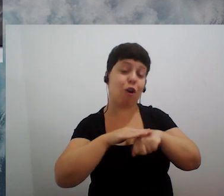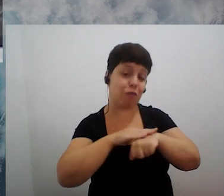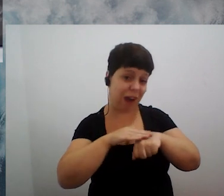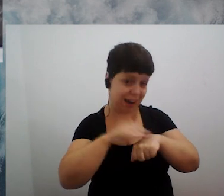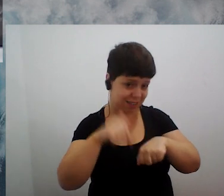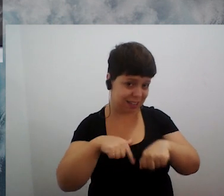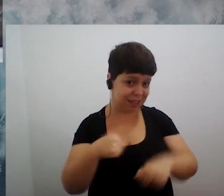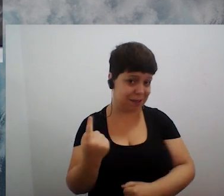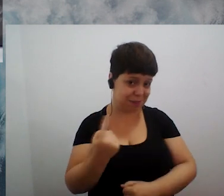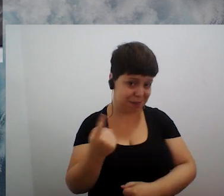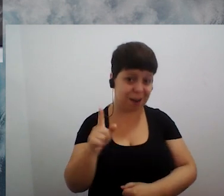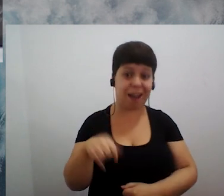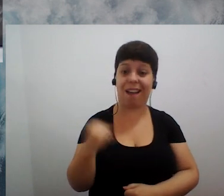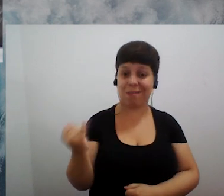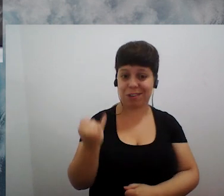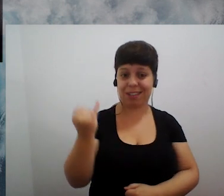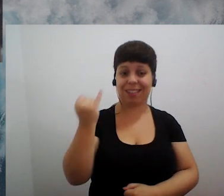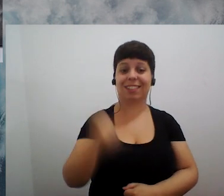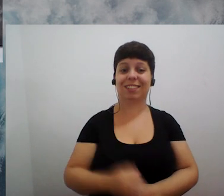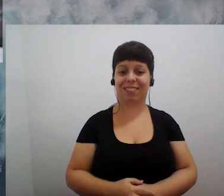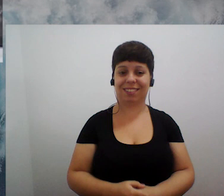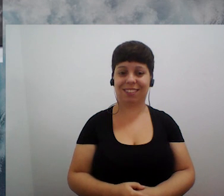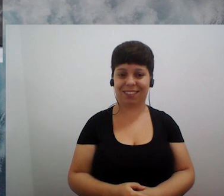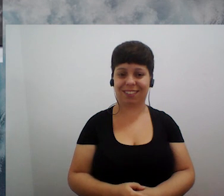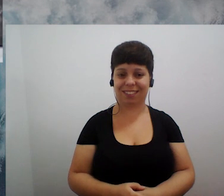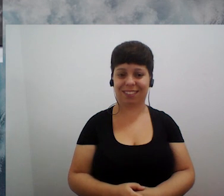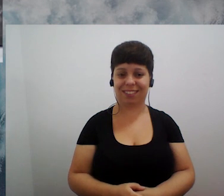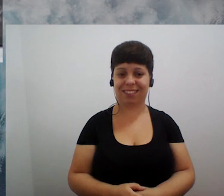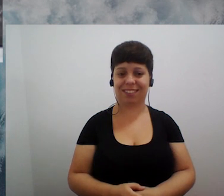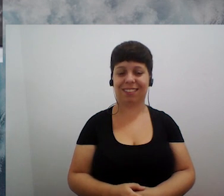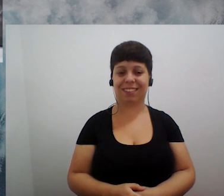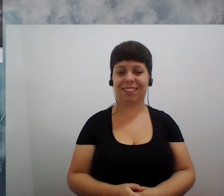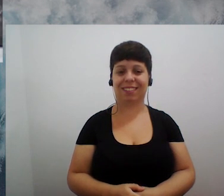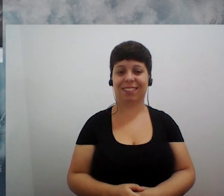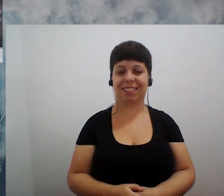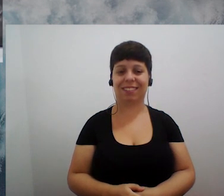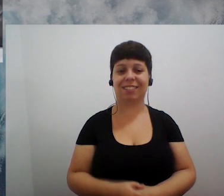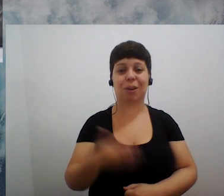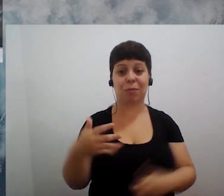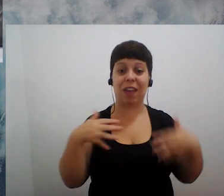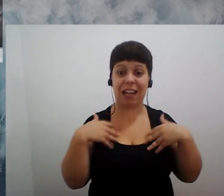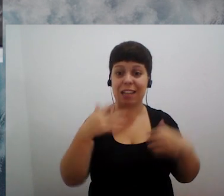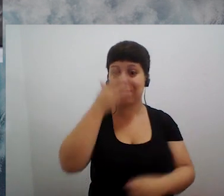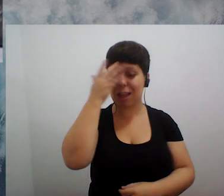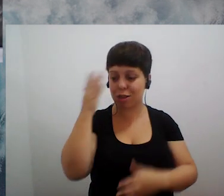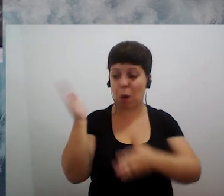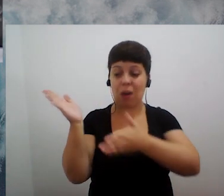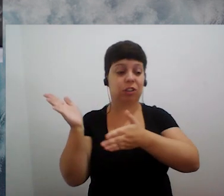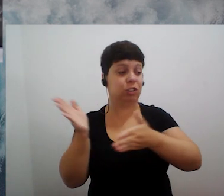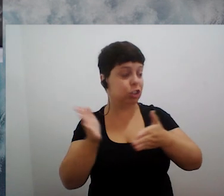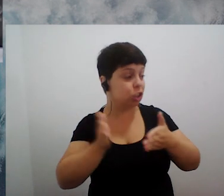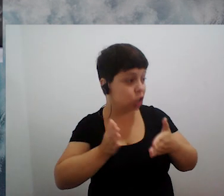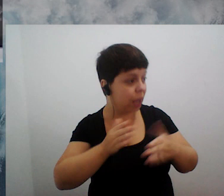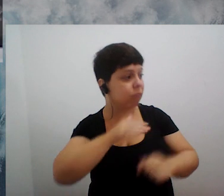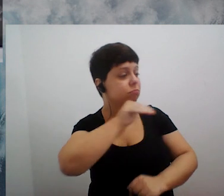gente primeiro. Isso é muito importante. É, isso é algo que me deixa muito feliz, né, de ver que quando as pessoas chegam